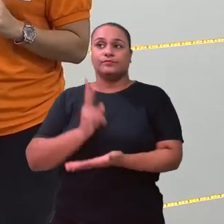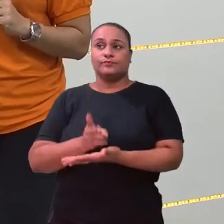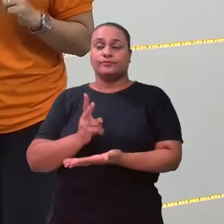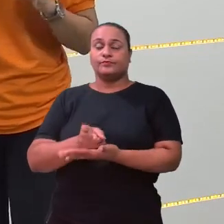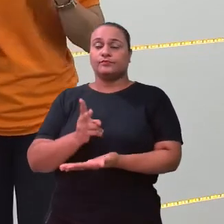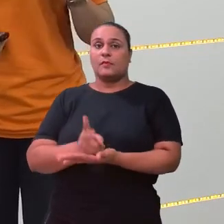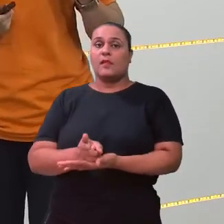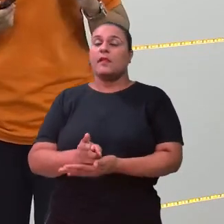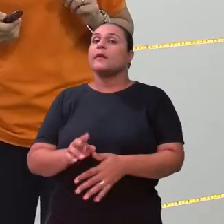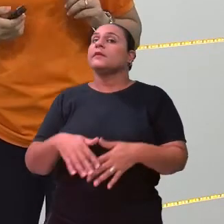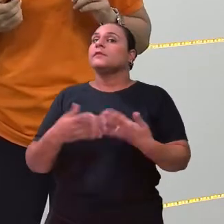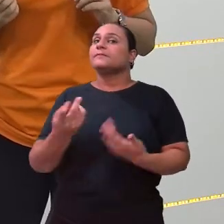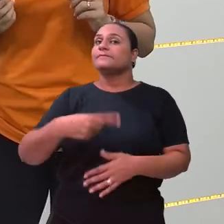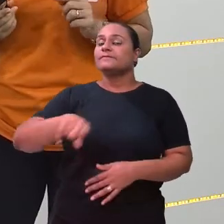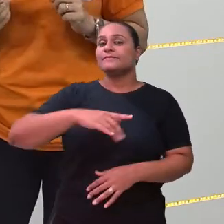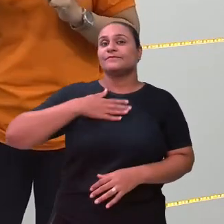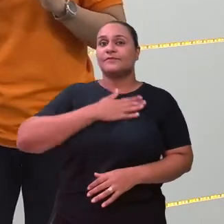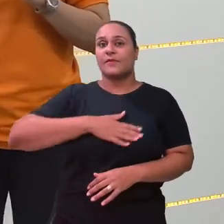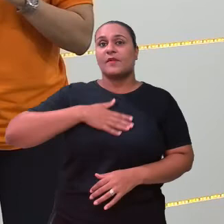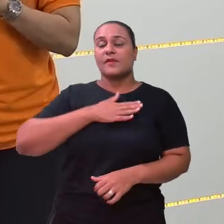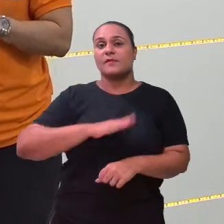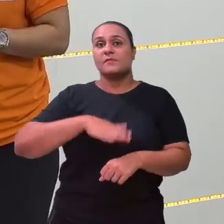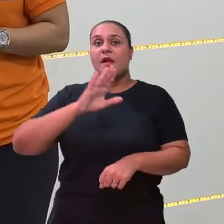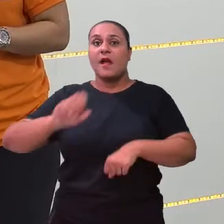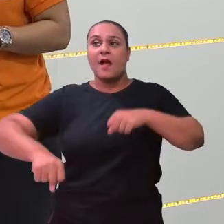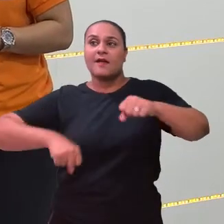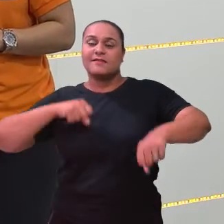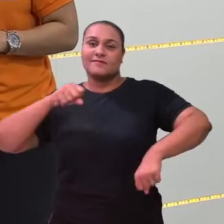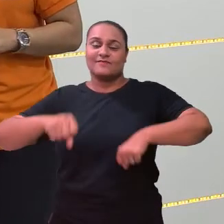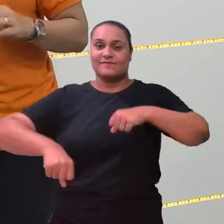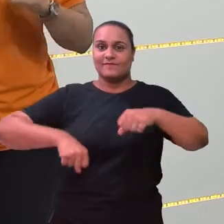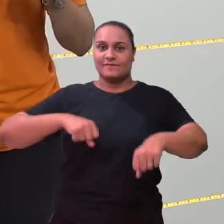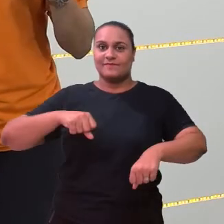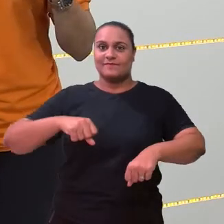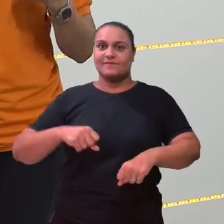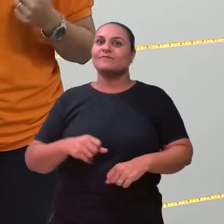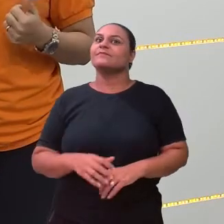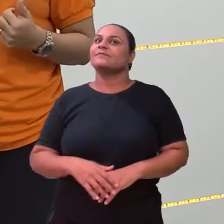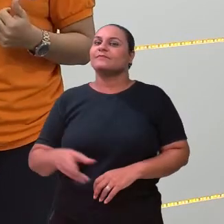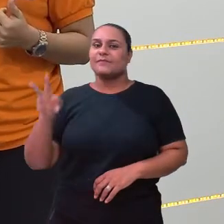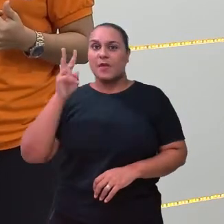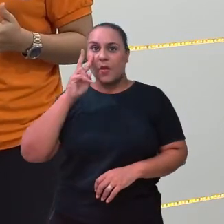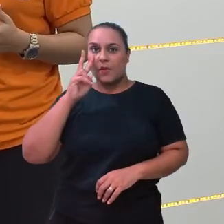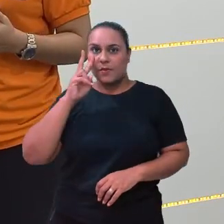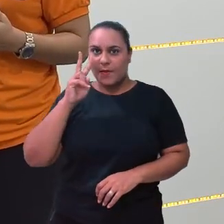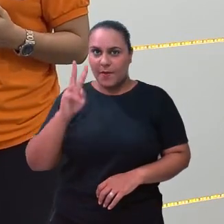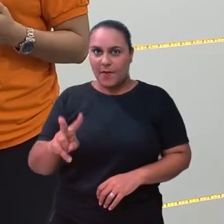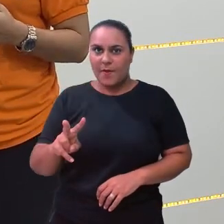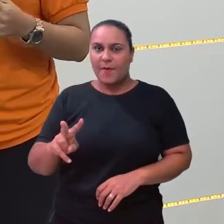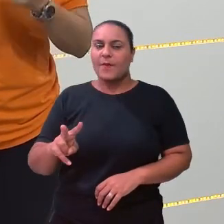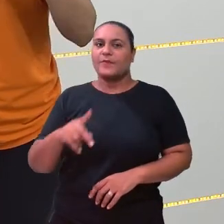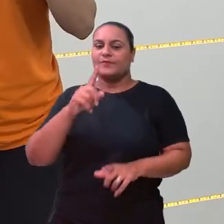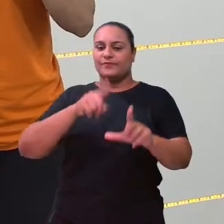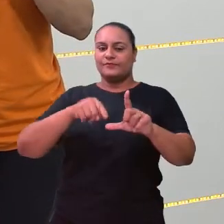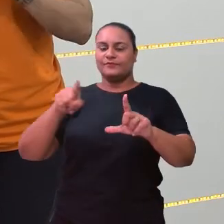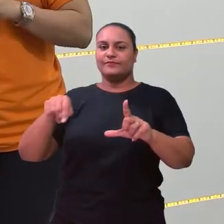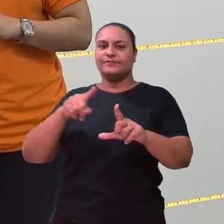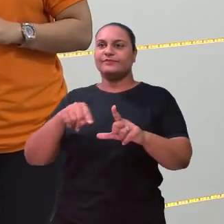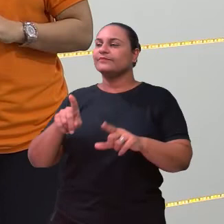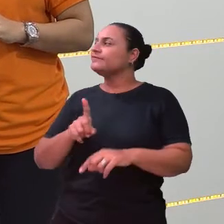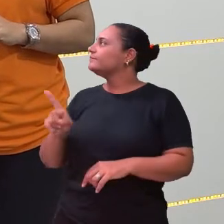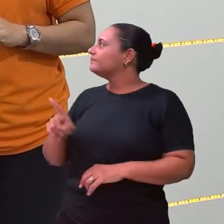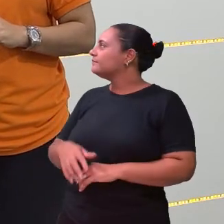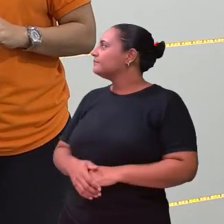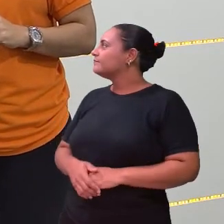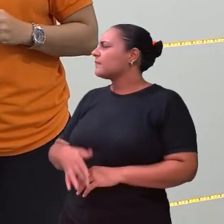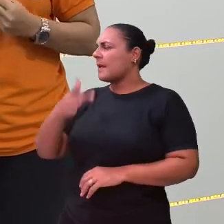Continuando, quem gosta mais de ciclismo? Então, de olho aí no gráfico, quem gosta mais